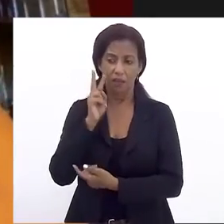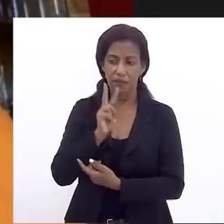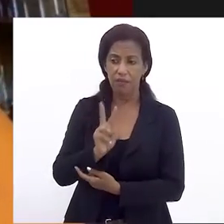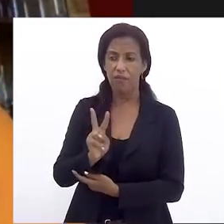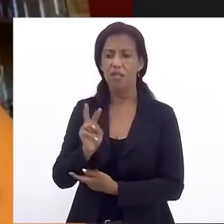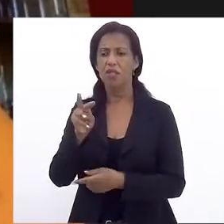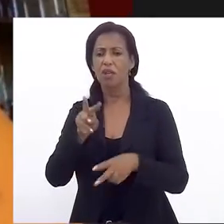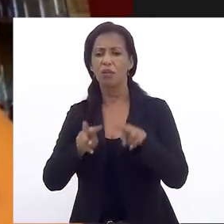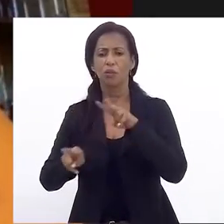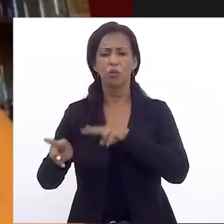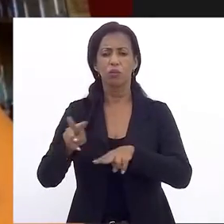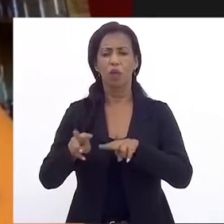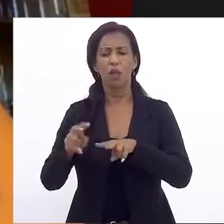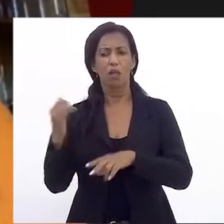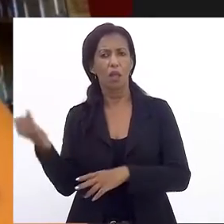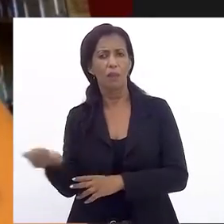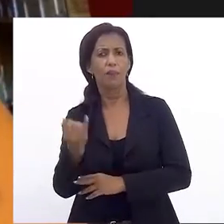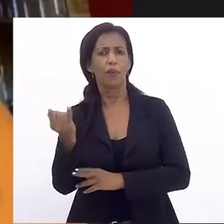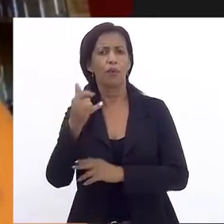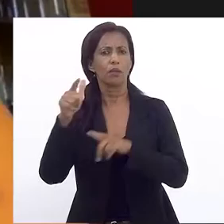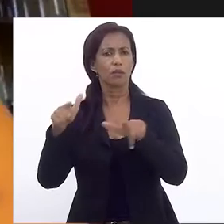que eu acho muito importante.